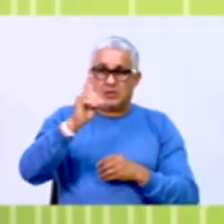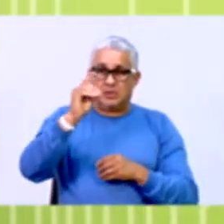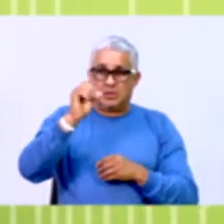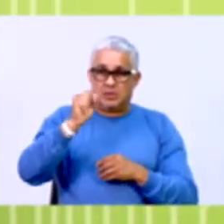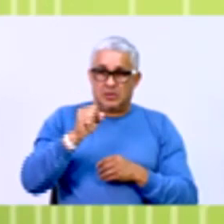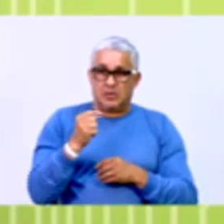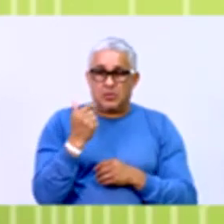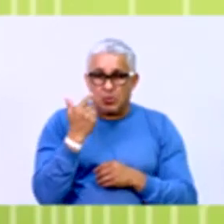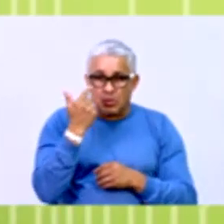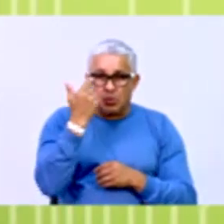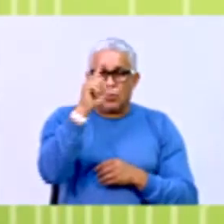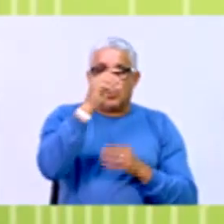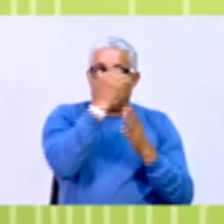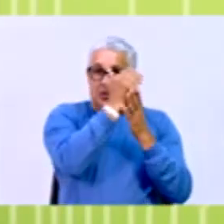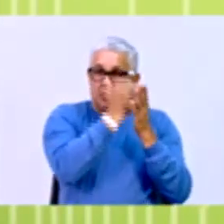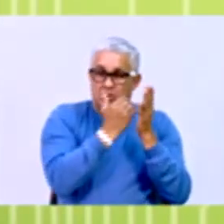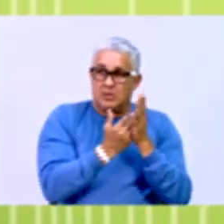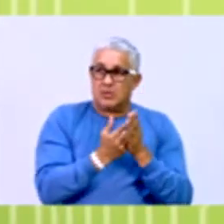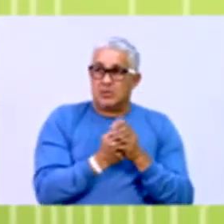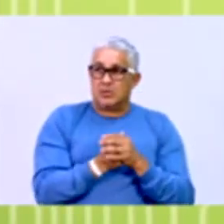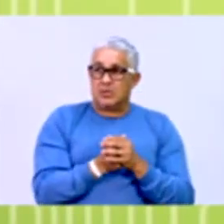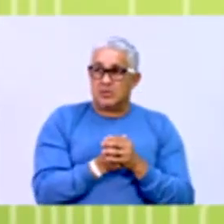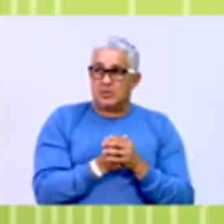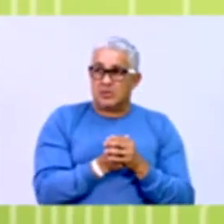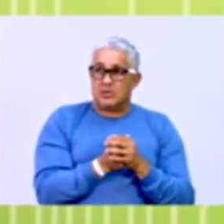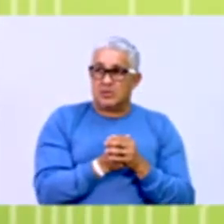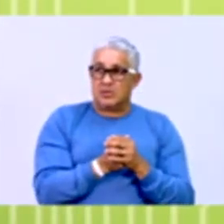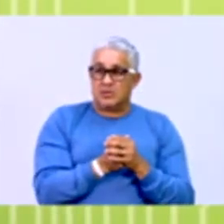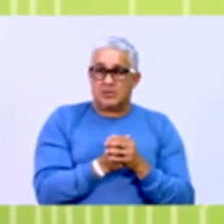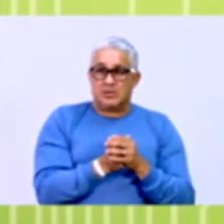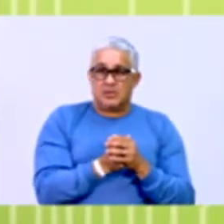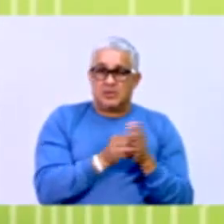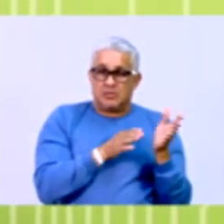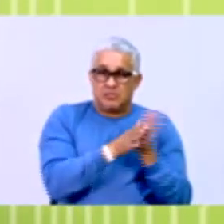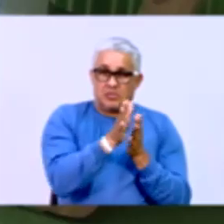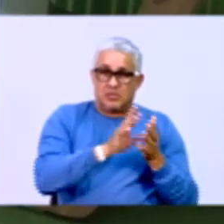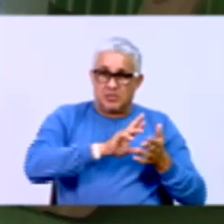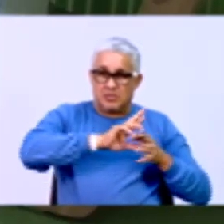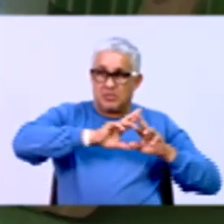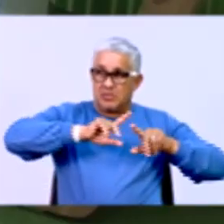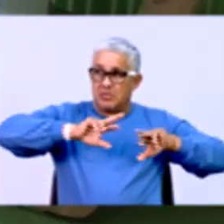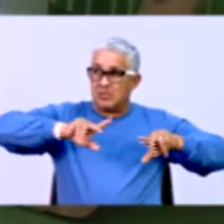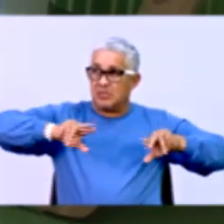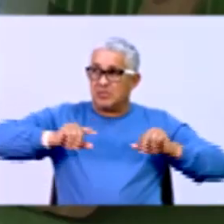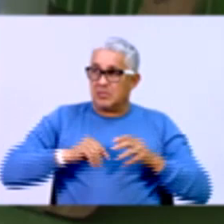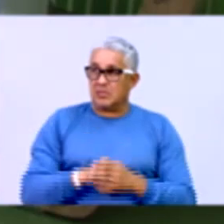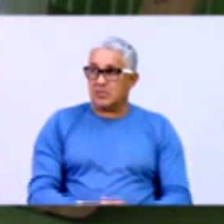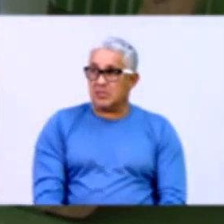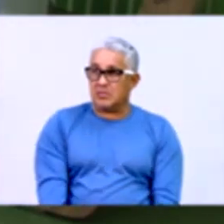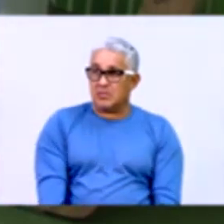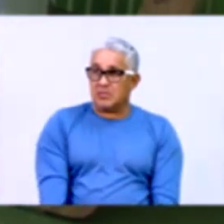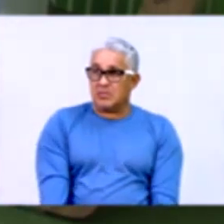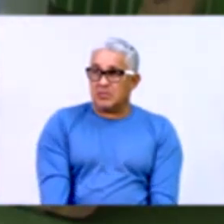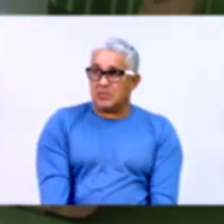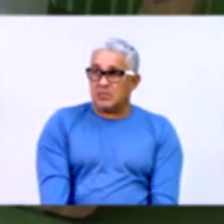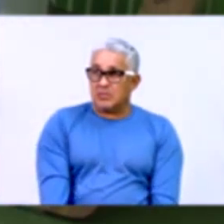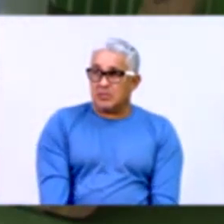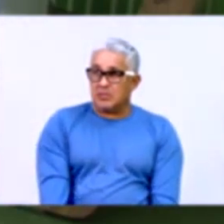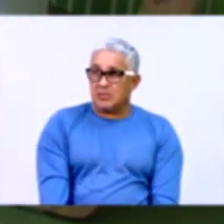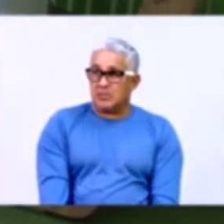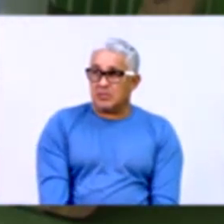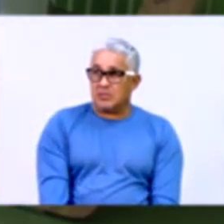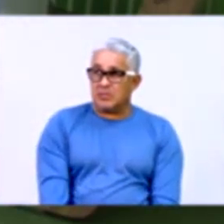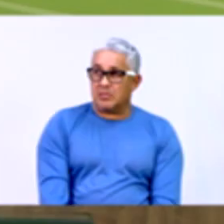outra plataforma e gerar uma série de indicadores, né, professor? ETL é extração, transformação e carga, não L é